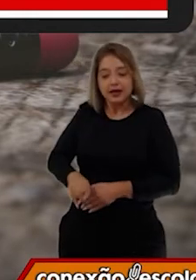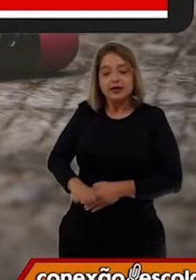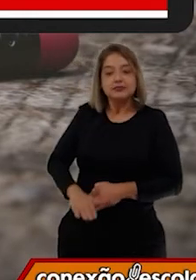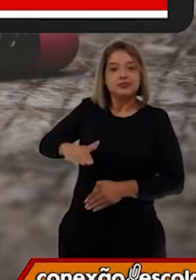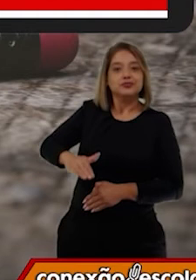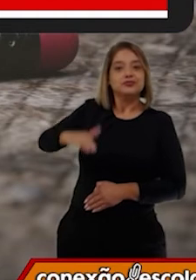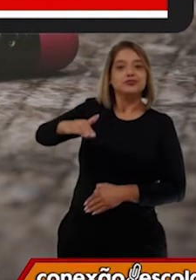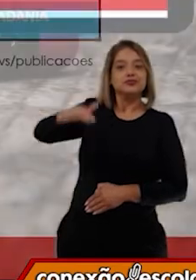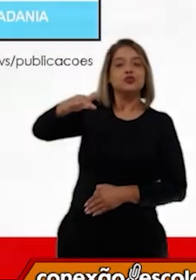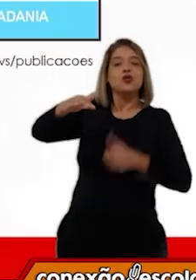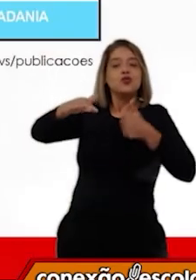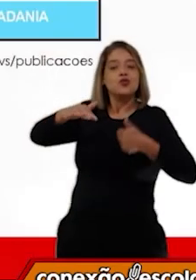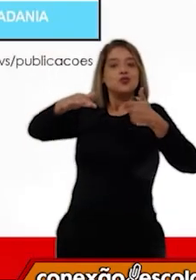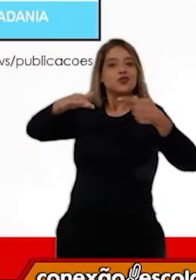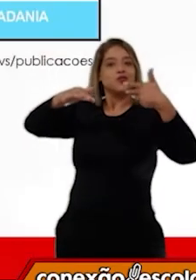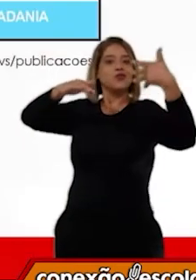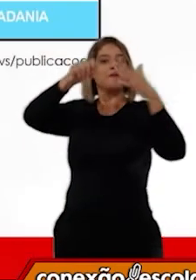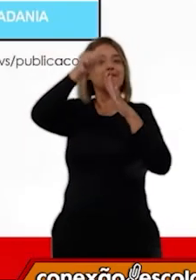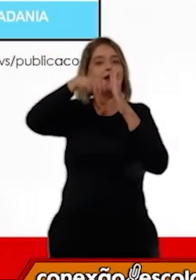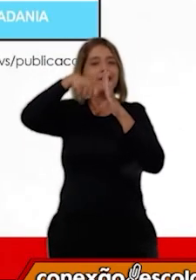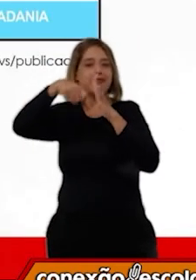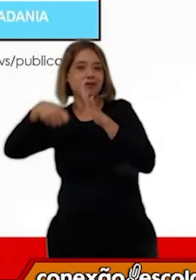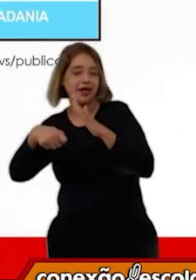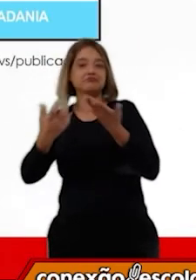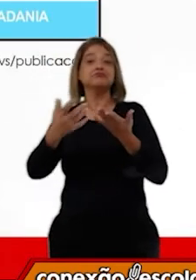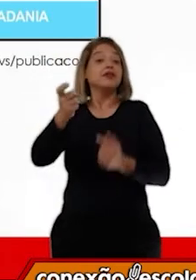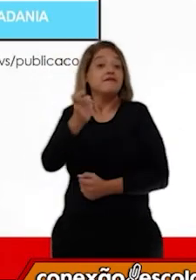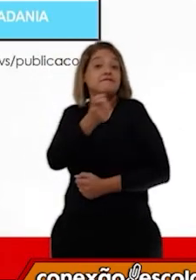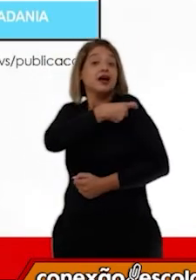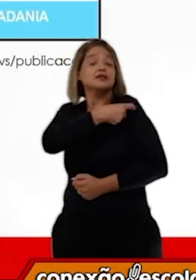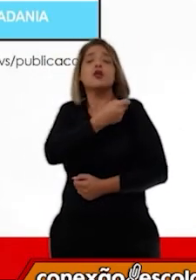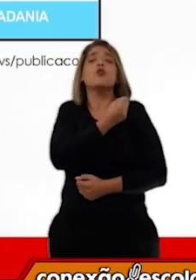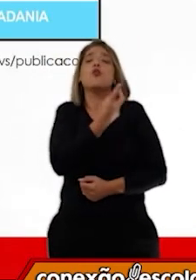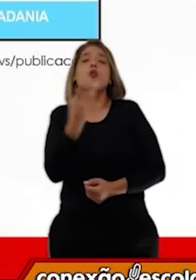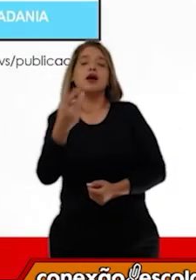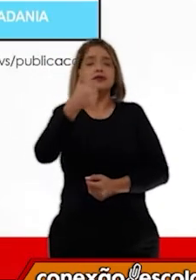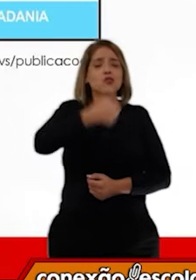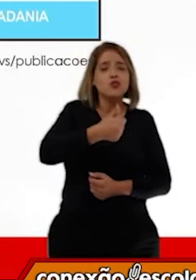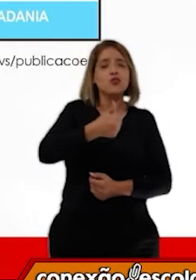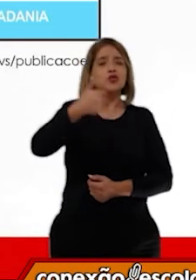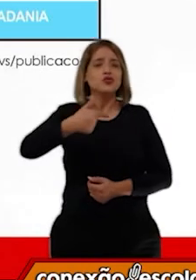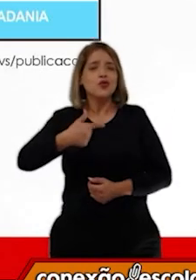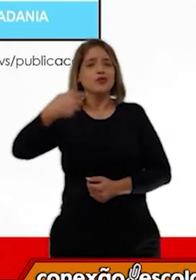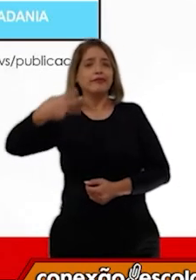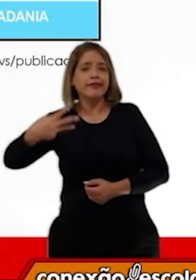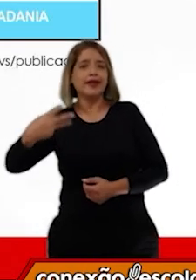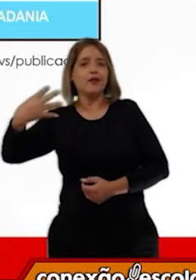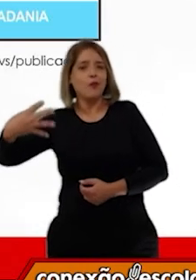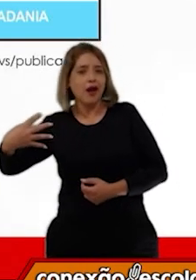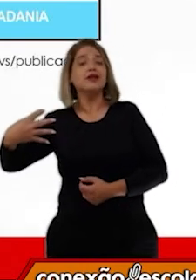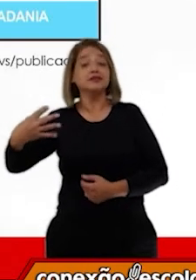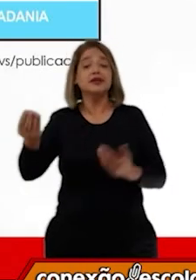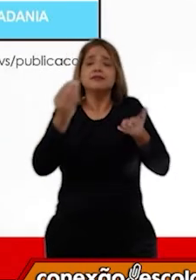números ordinais, né? As vacinas, primeira dose, segunda dose, terceira dose,